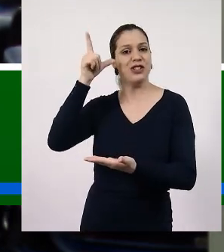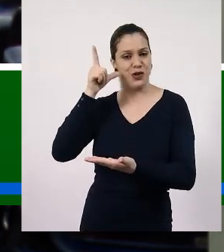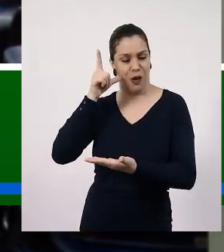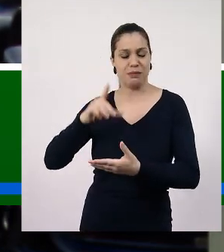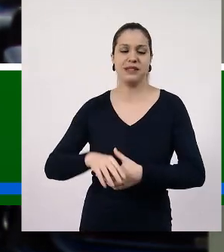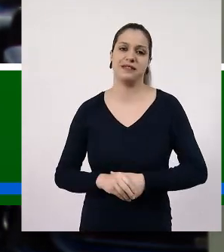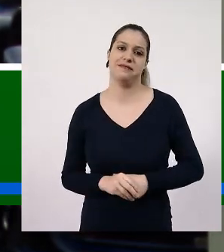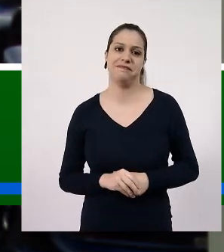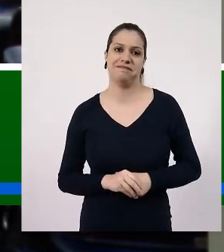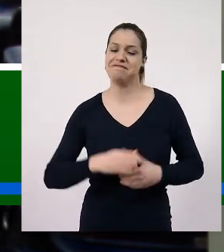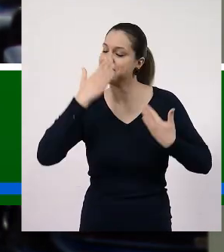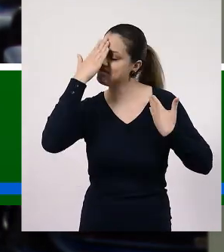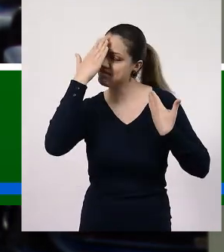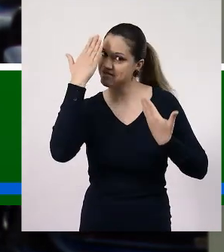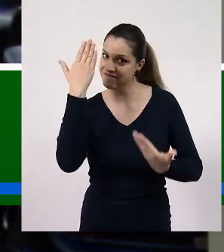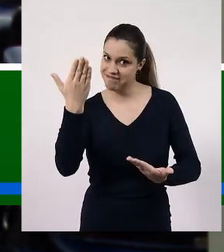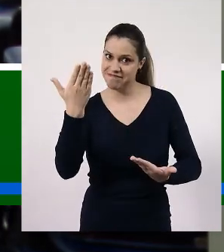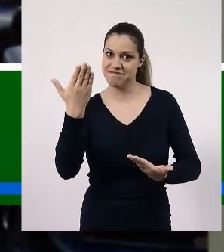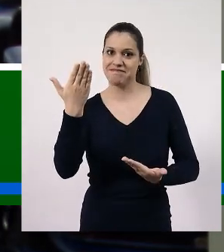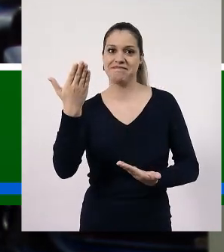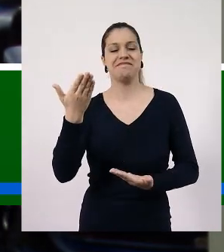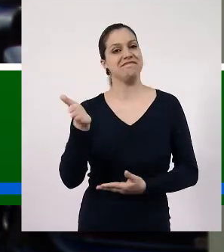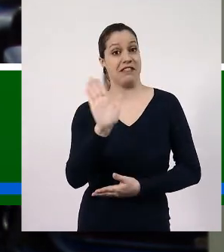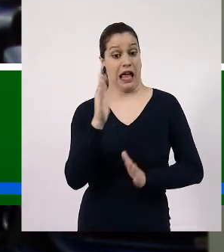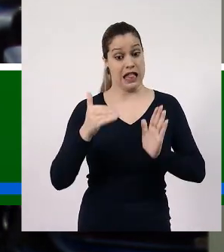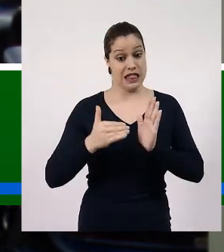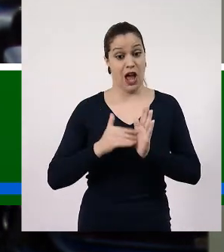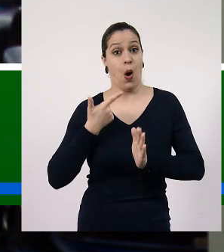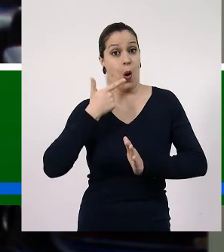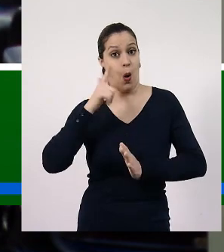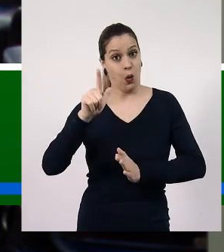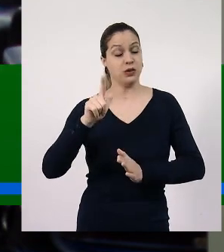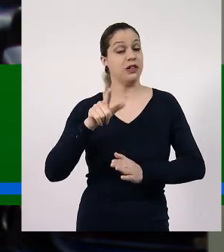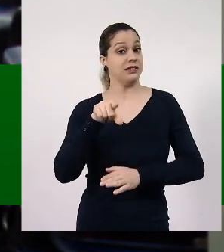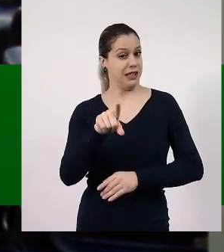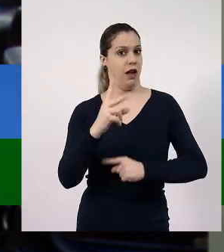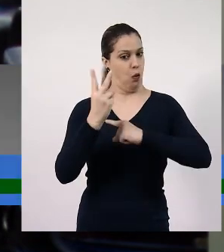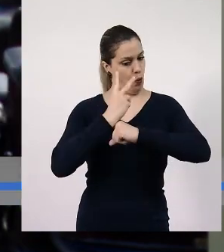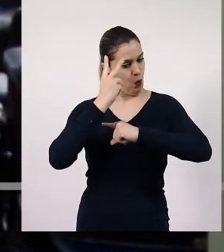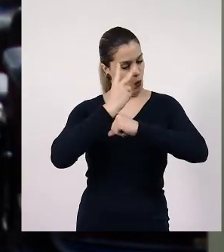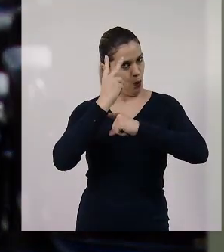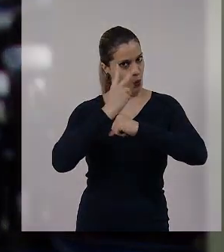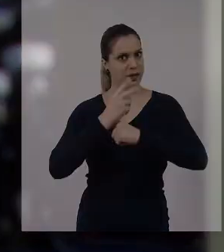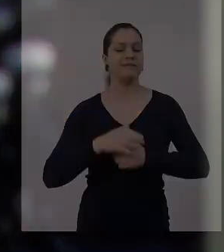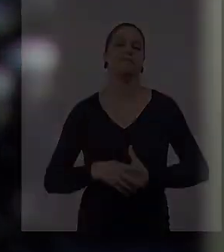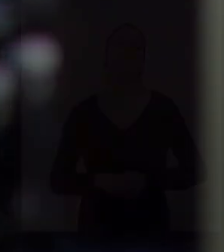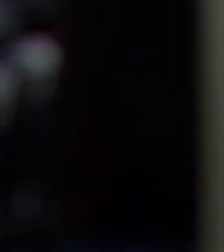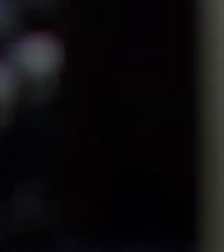deputado Lídio Lopes. Muito obrigada, até o próximo e se cuide.